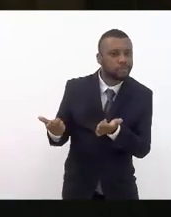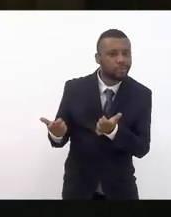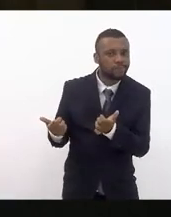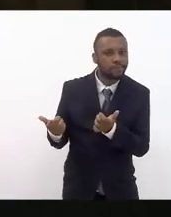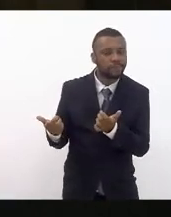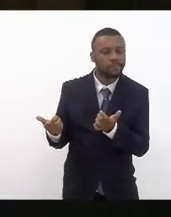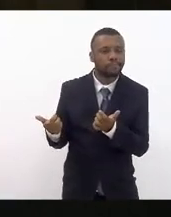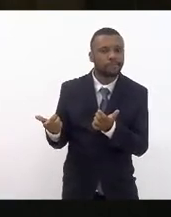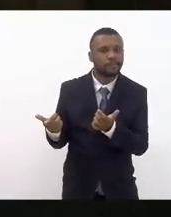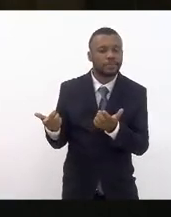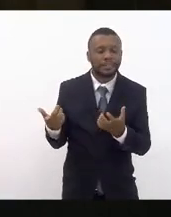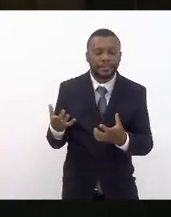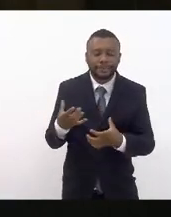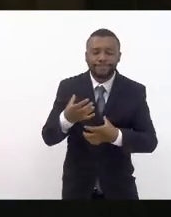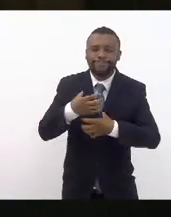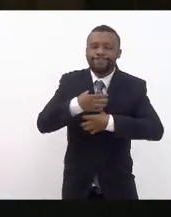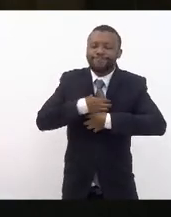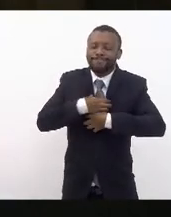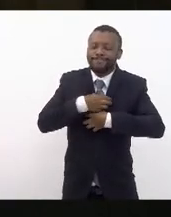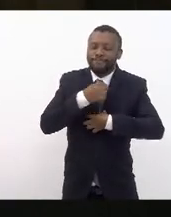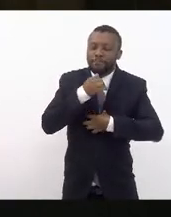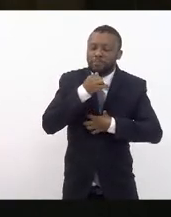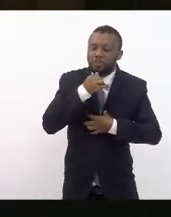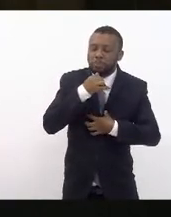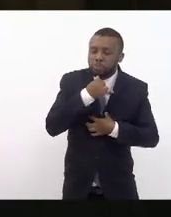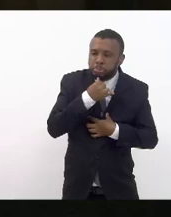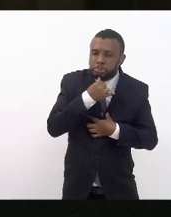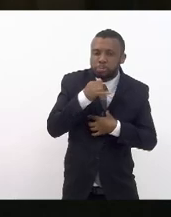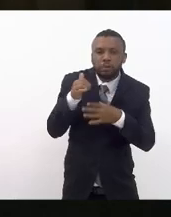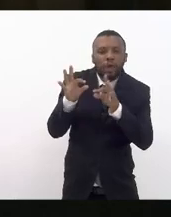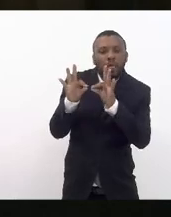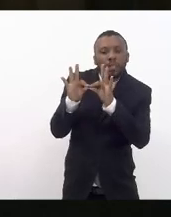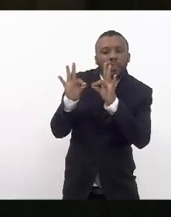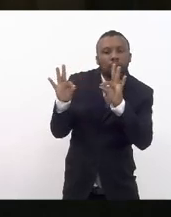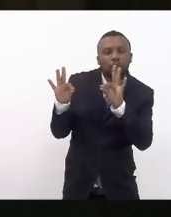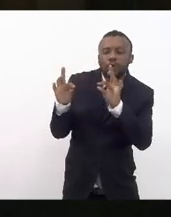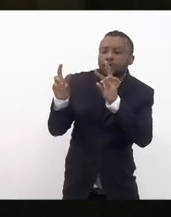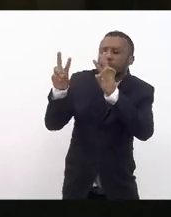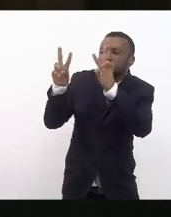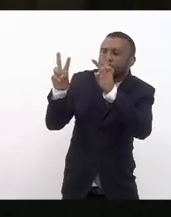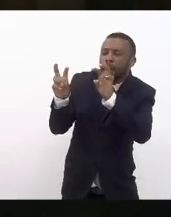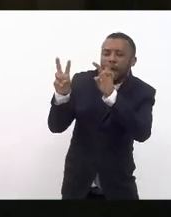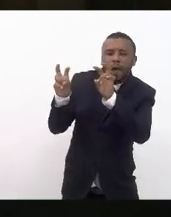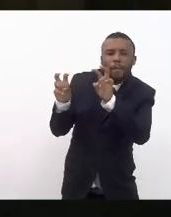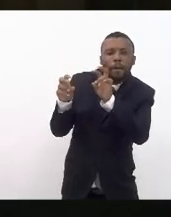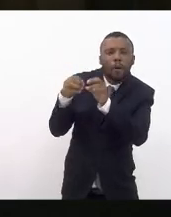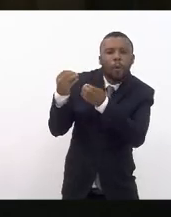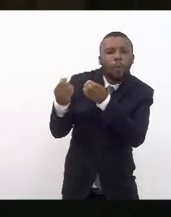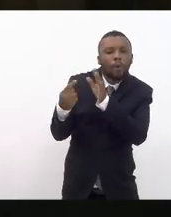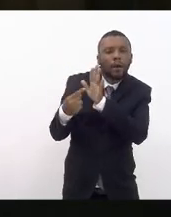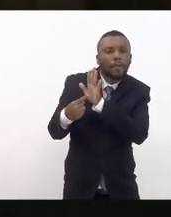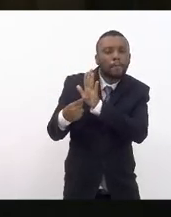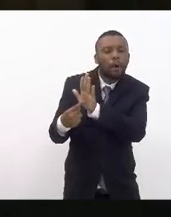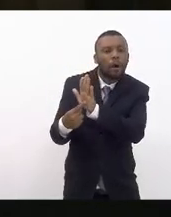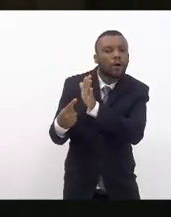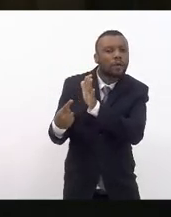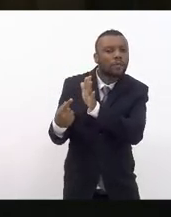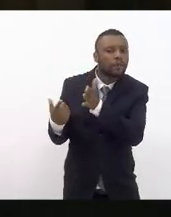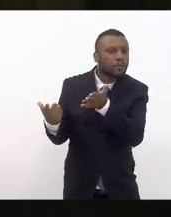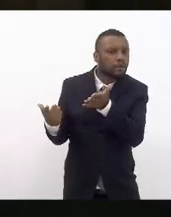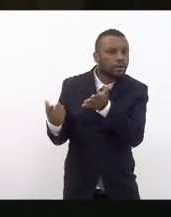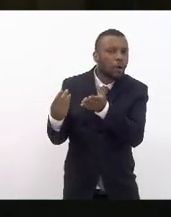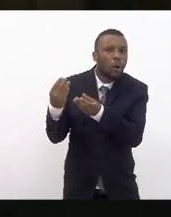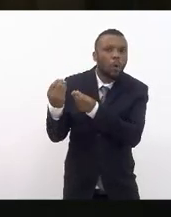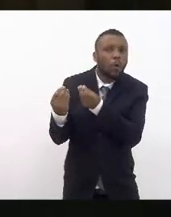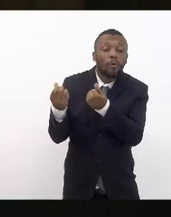Como me entristece só esse título, só a forma como eles se colocam, de como